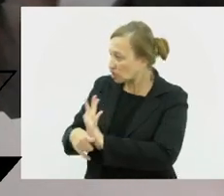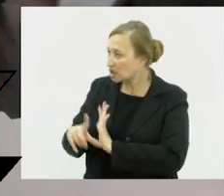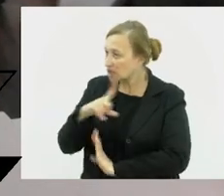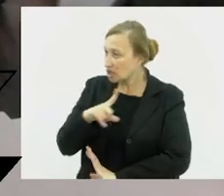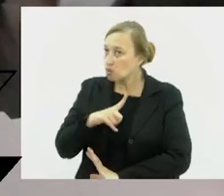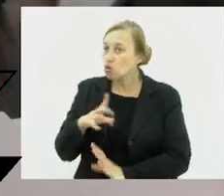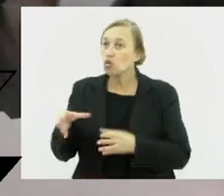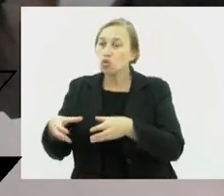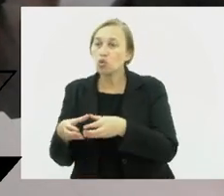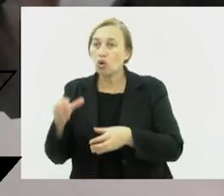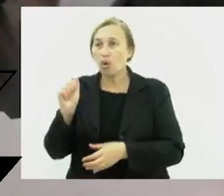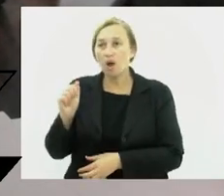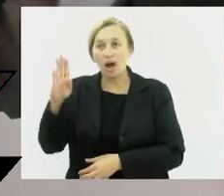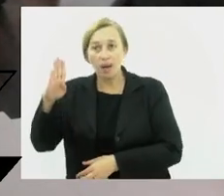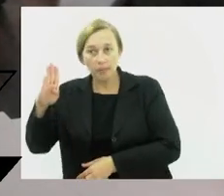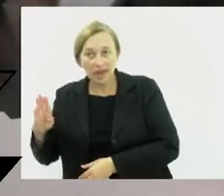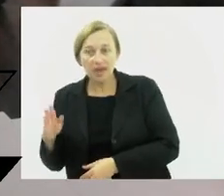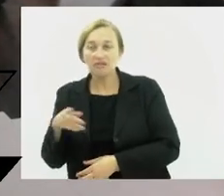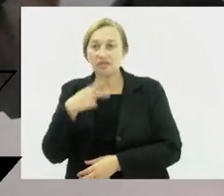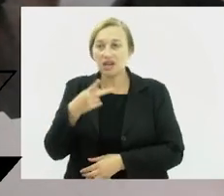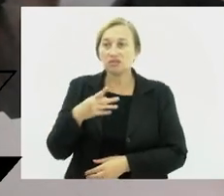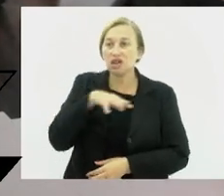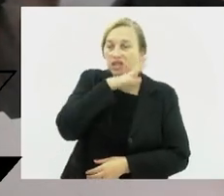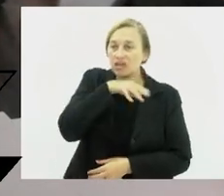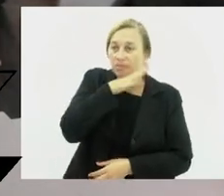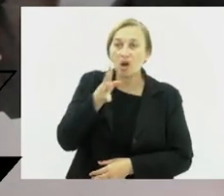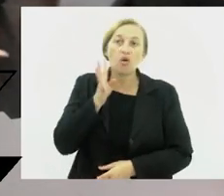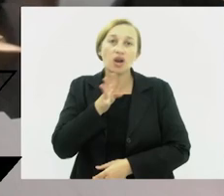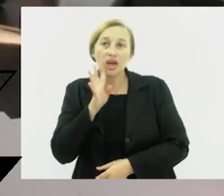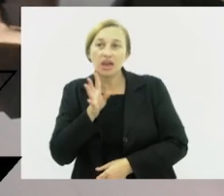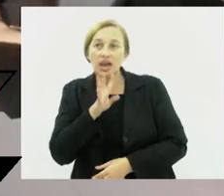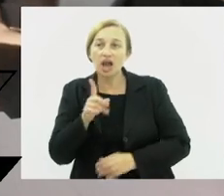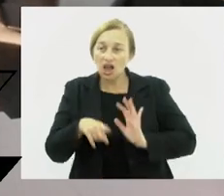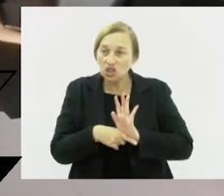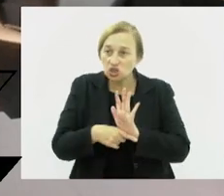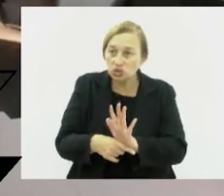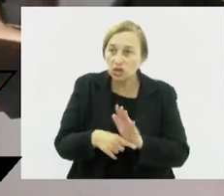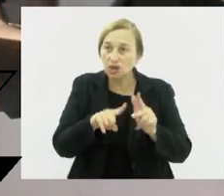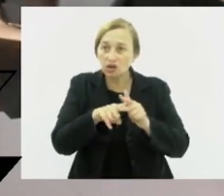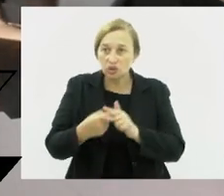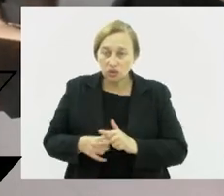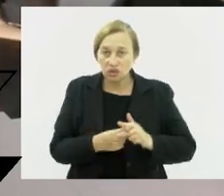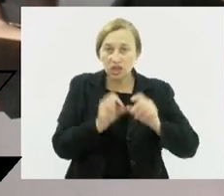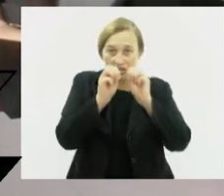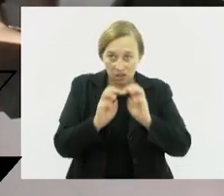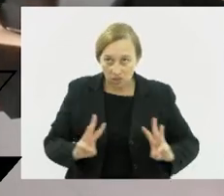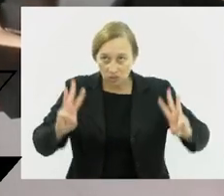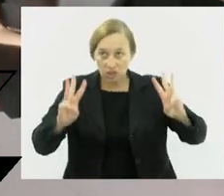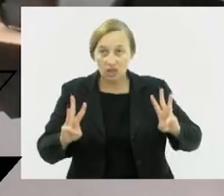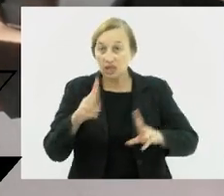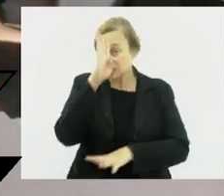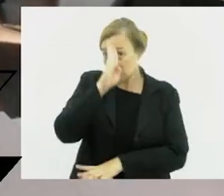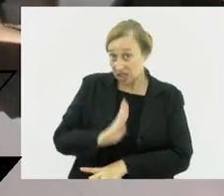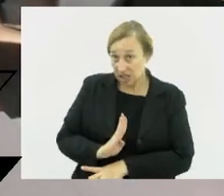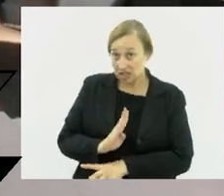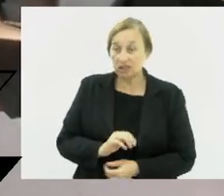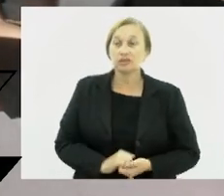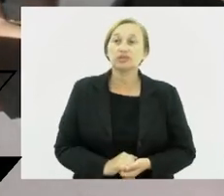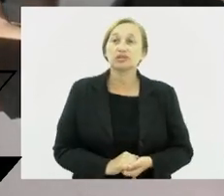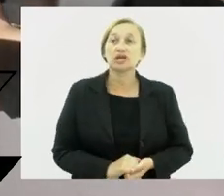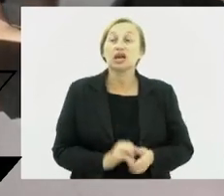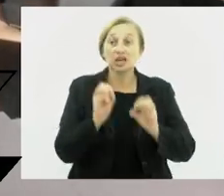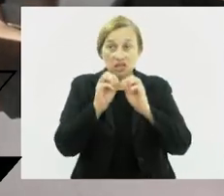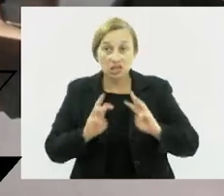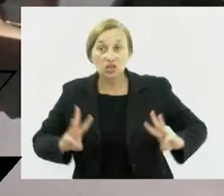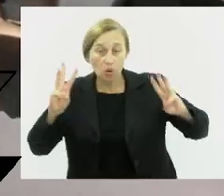OAB lá, chamado Animal Legal, é onde a gente ajuda a organizar, quando possível, regulamentar essas ONGs de forma gratuita. Essas ONGs